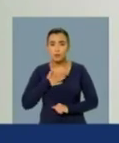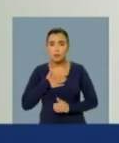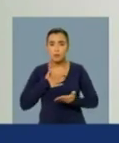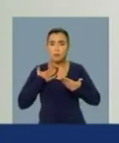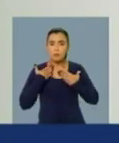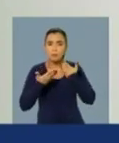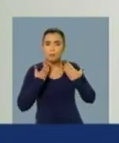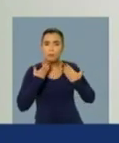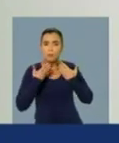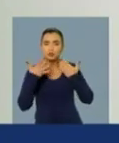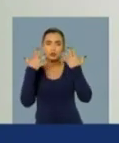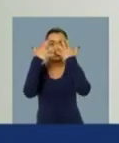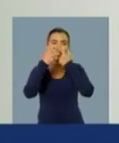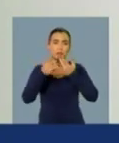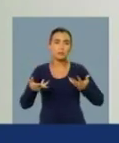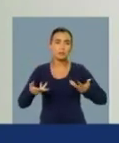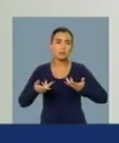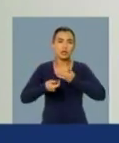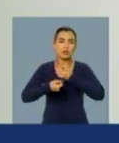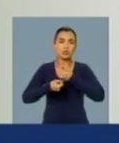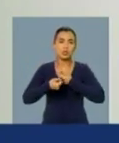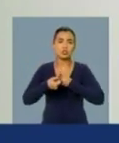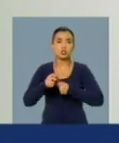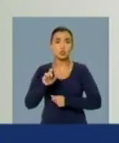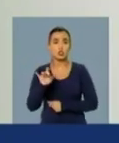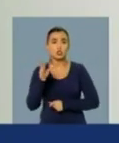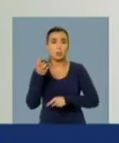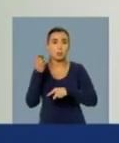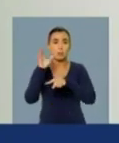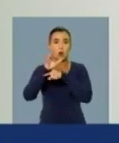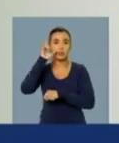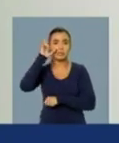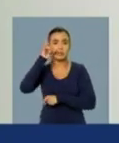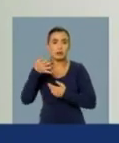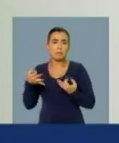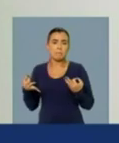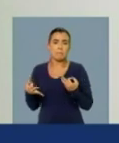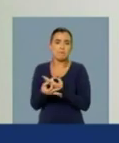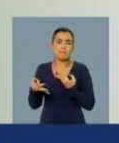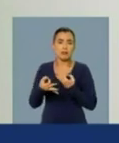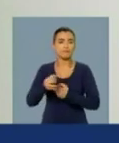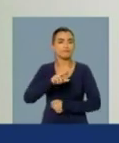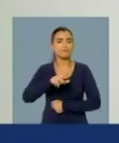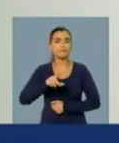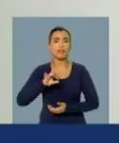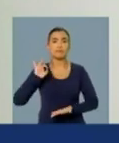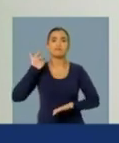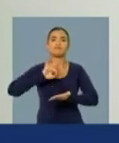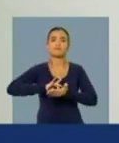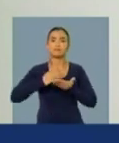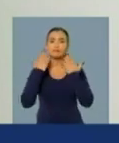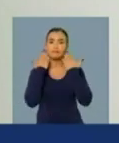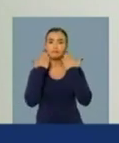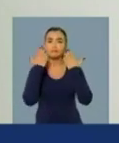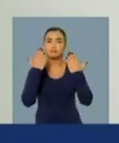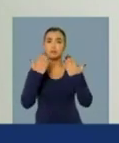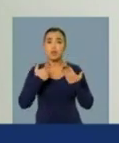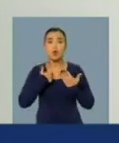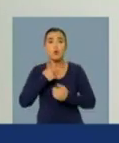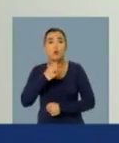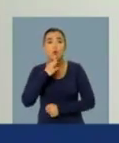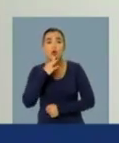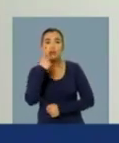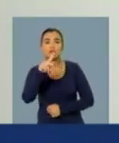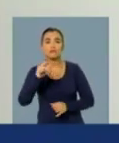Aqui não tem conversa mole, de tudo lindo, maravilhoso. Não é post de Instagram que tá tudo sempre perfeito. Aqui é vida real.